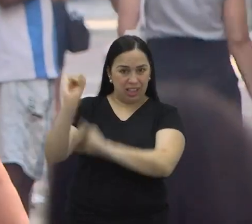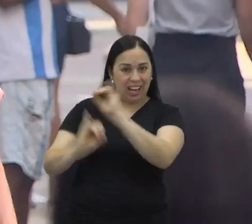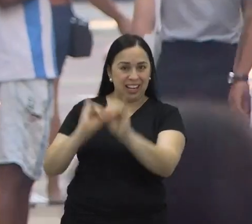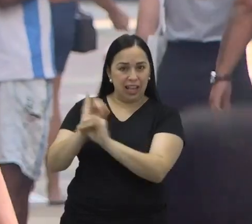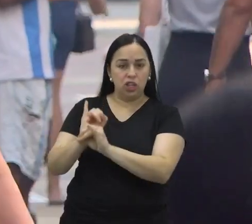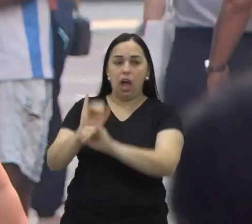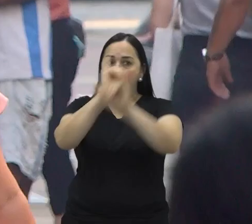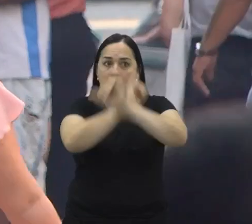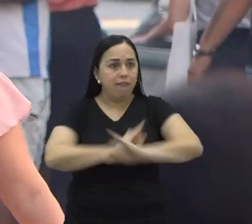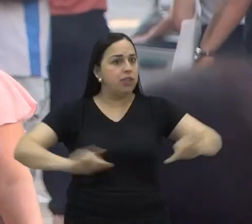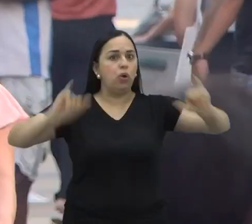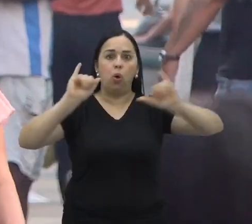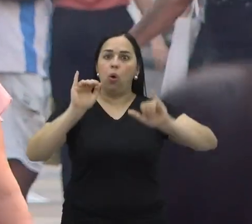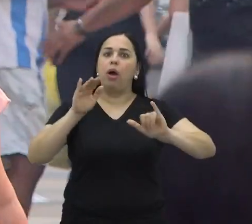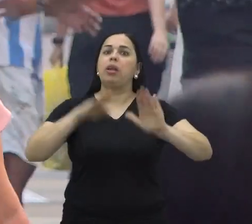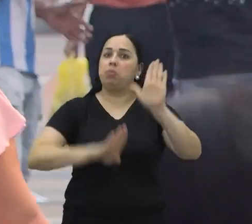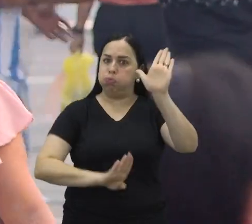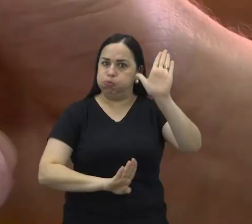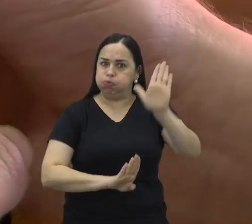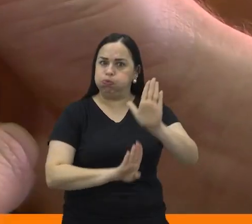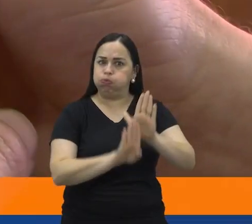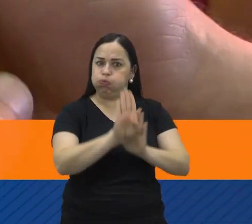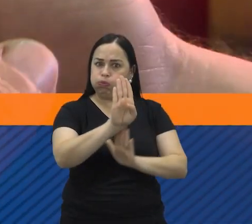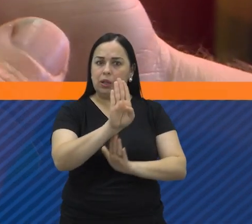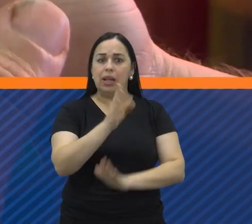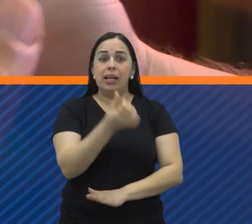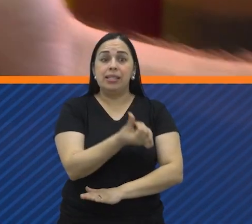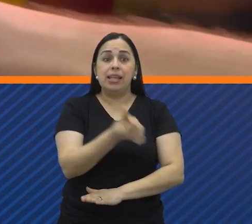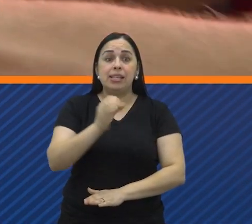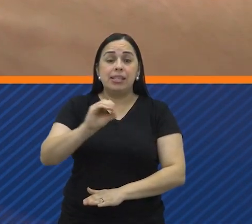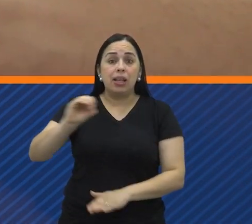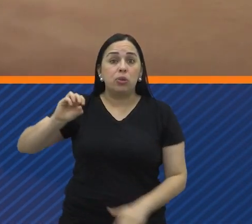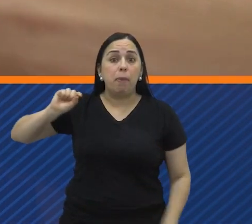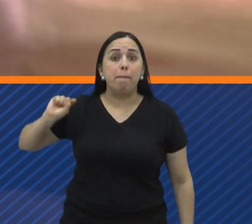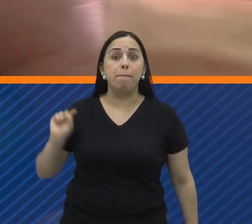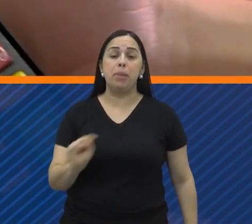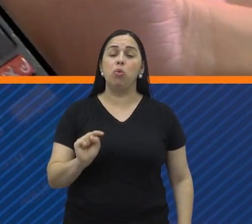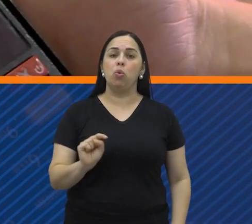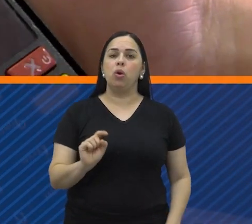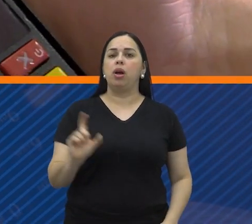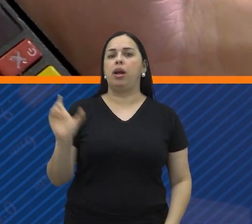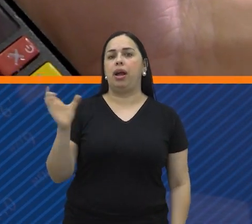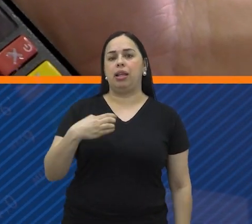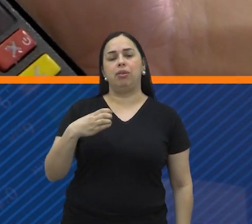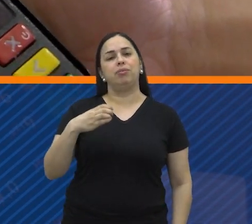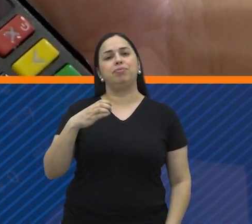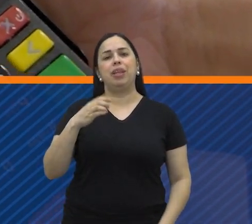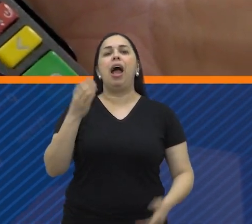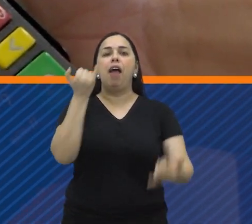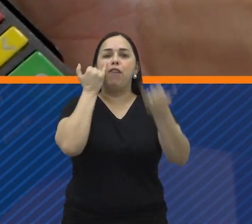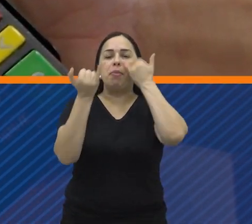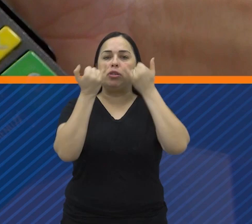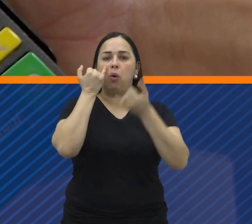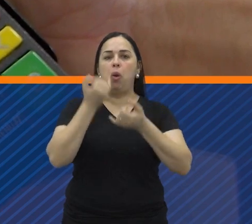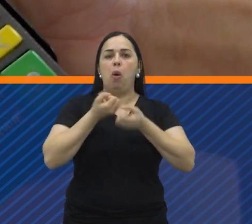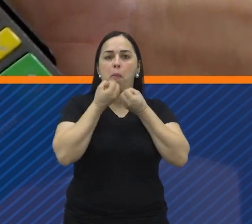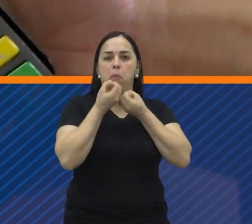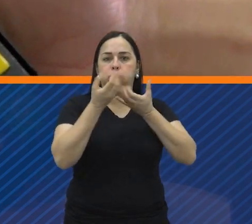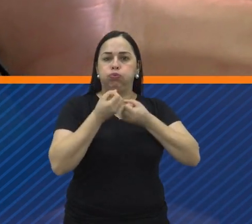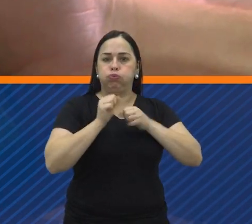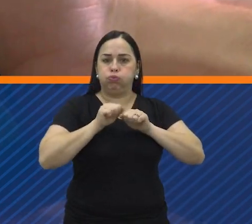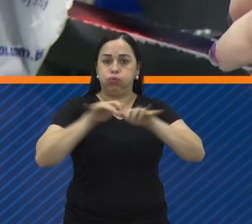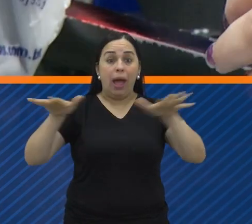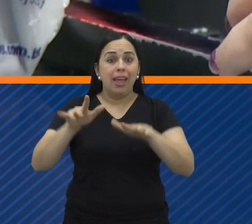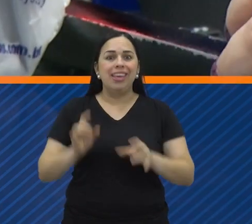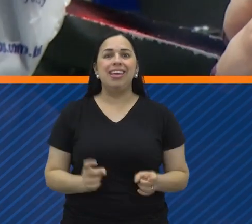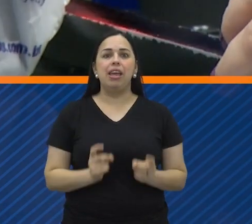serviço de conexão com a internet em rede privada, mais de 600 mil cartões tiveram informações vazadas e vendidas na